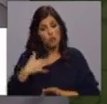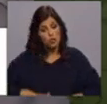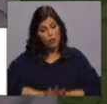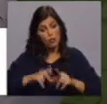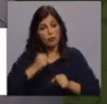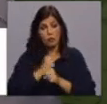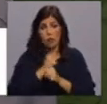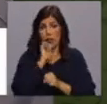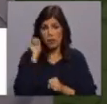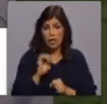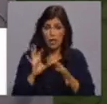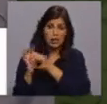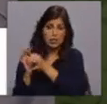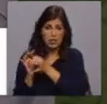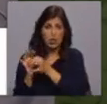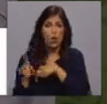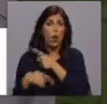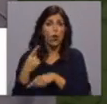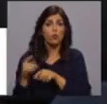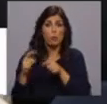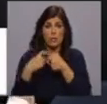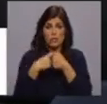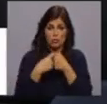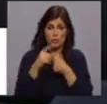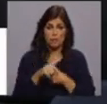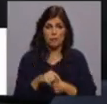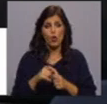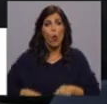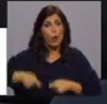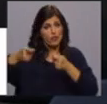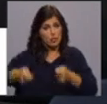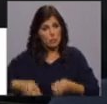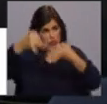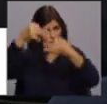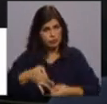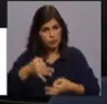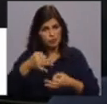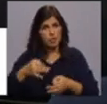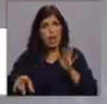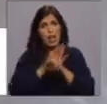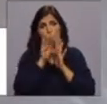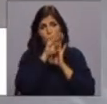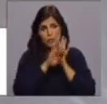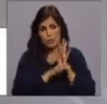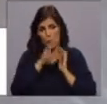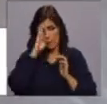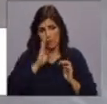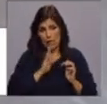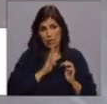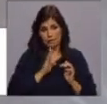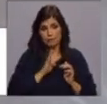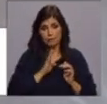a interligação com outros parceiros e aliados. O investimento é garantido através da Lei de Programação Militar. Relativamente